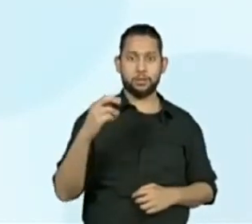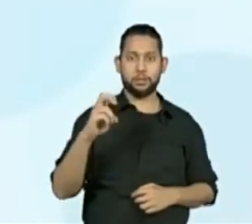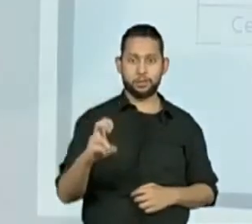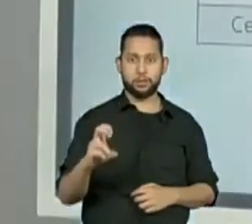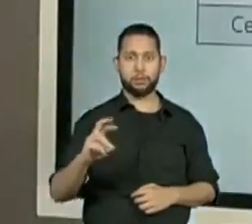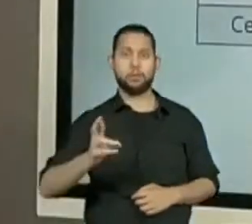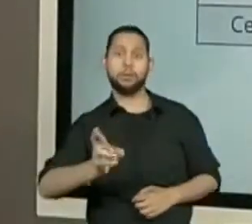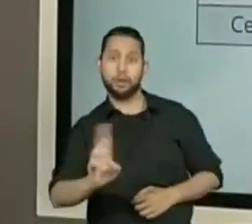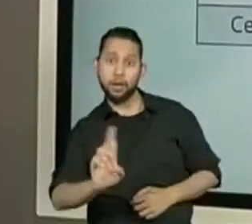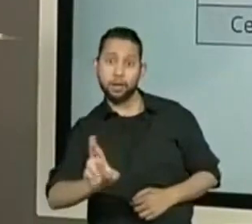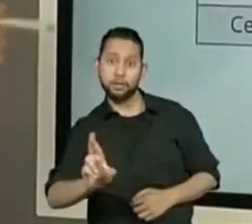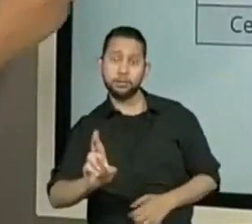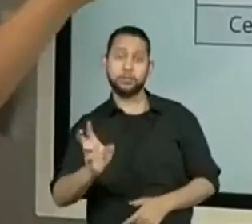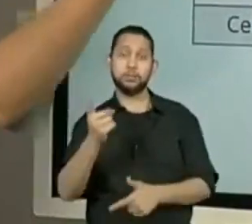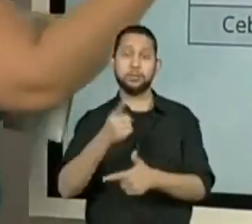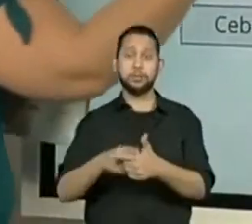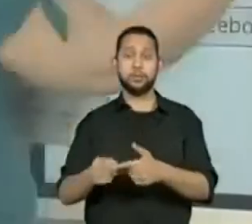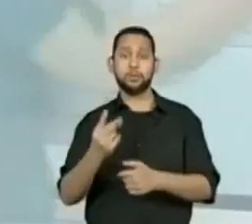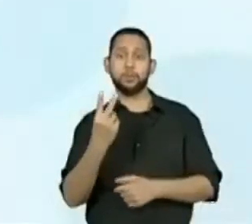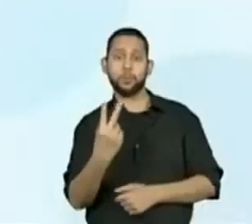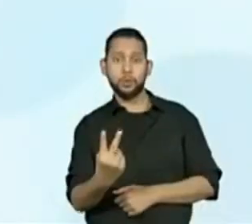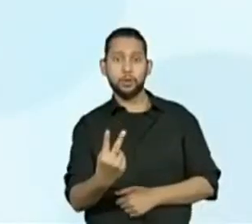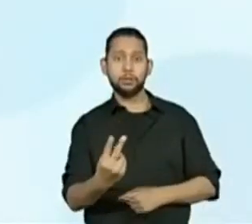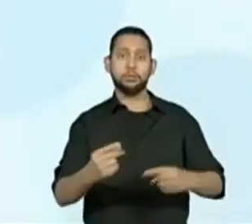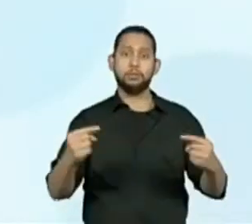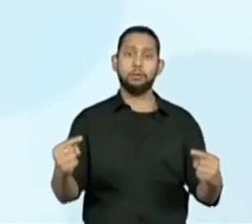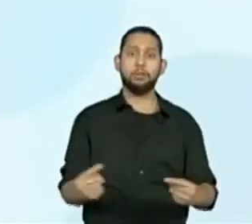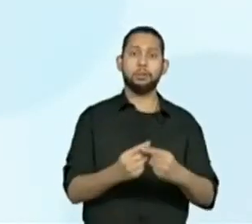de tomate né porque